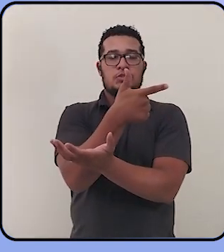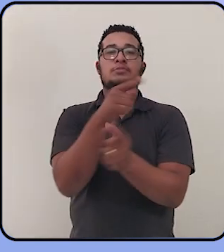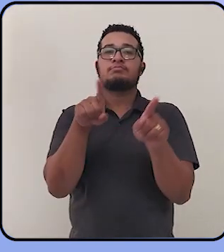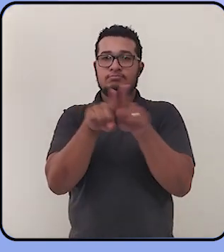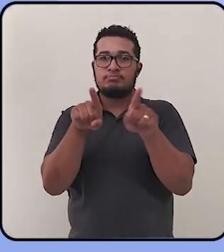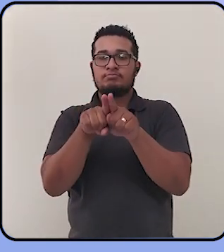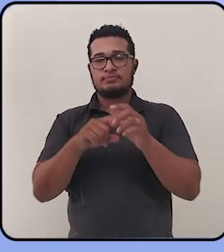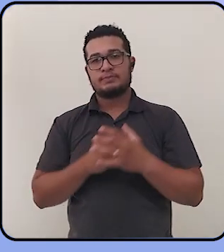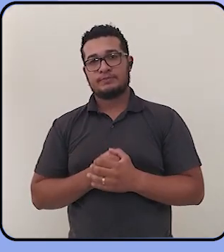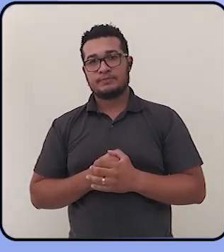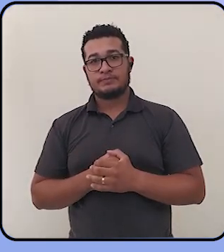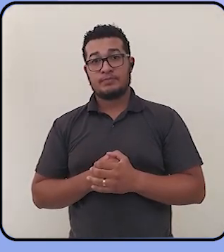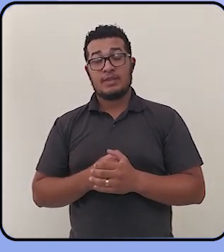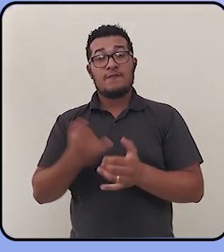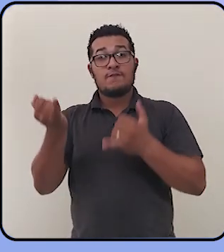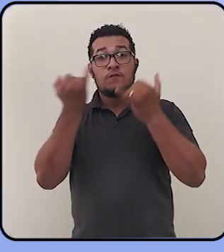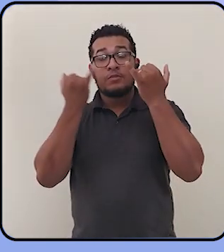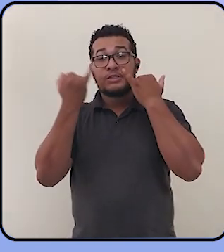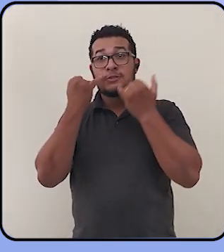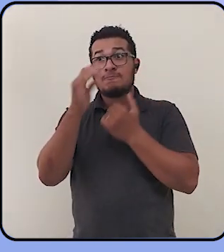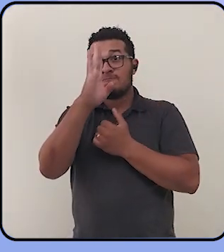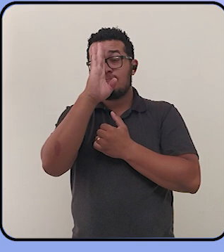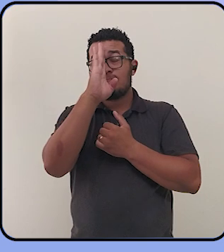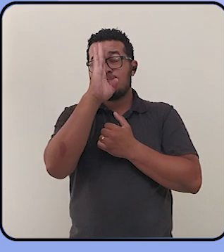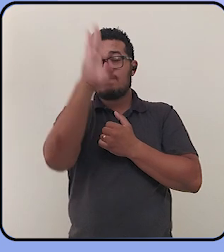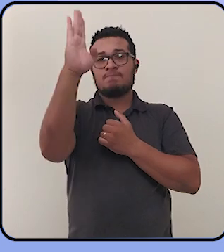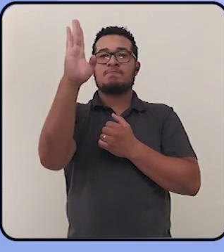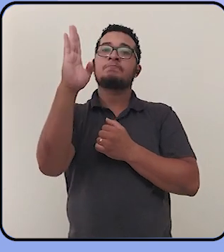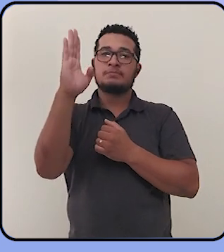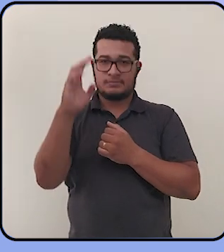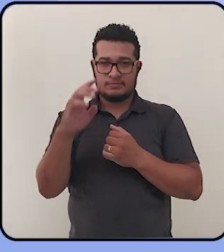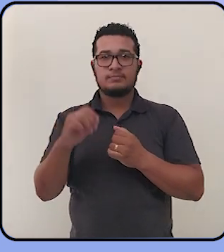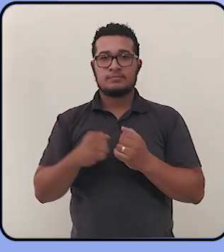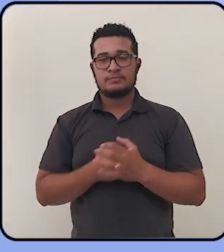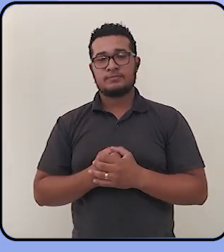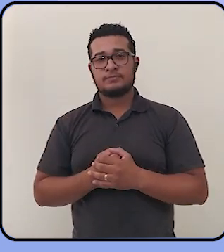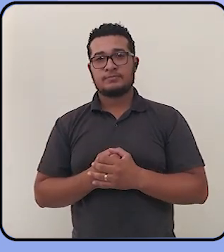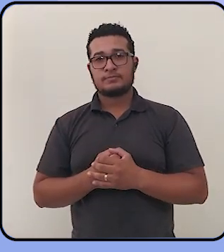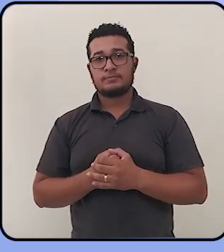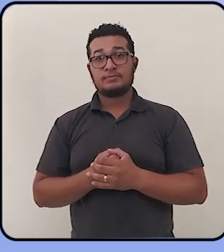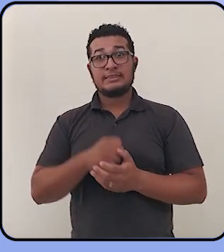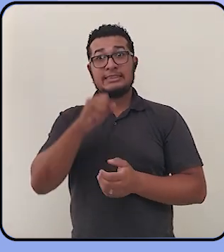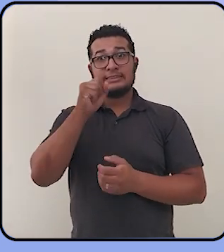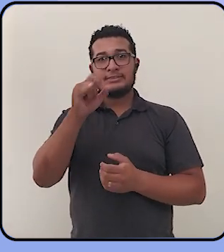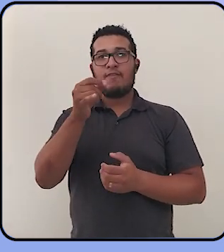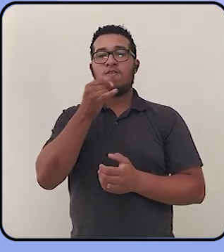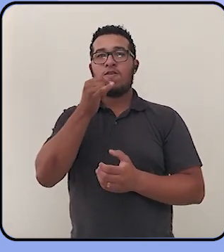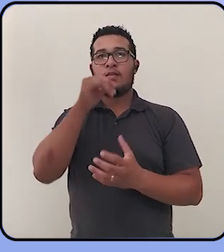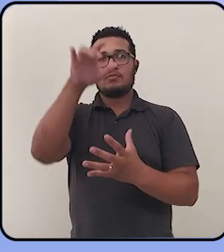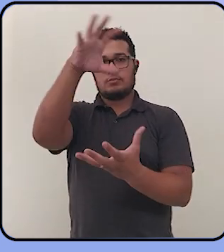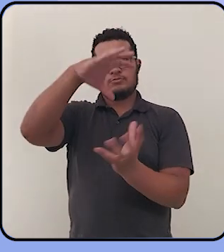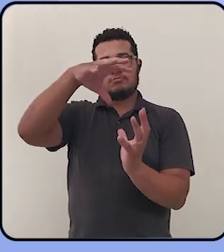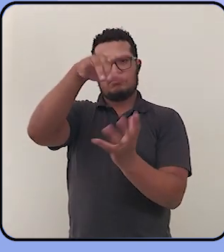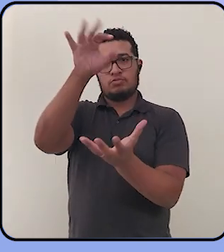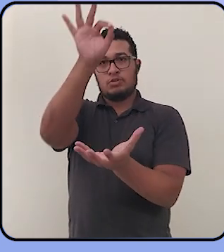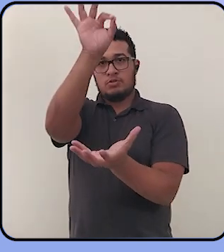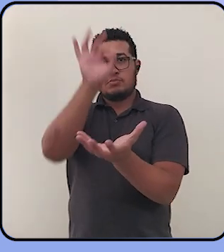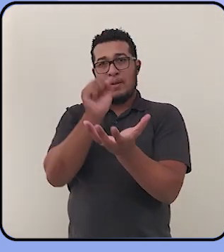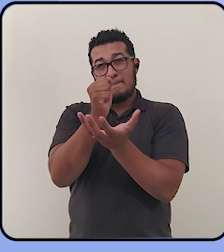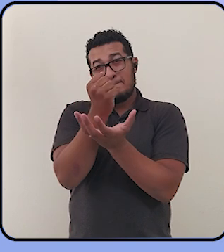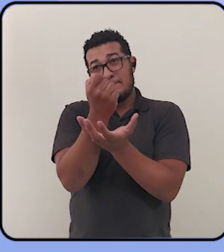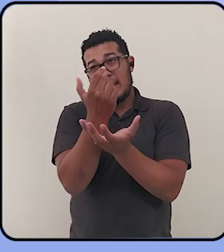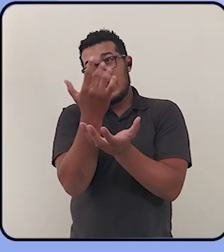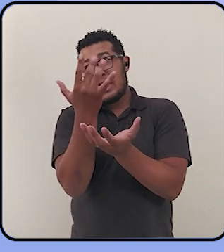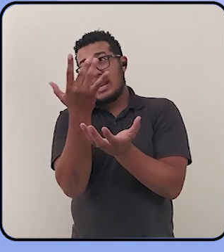a oeste. Primeira informação essencial. Quanto mais a leste estiver